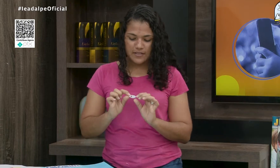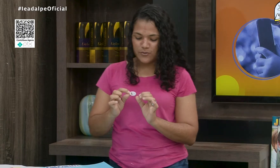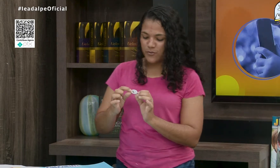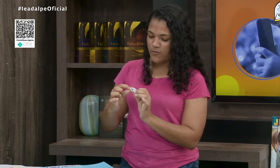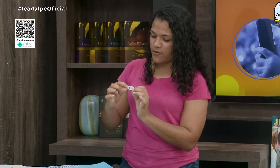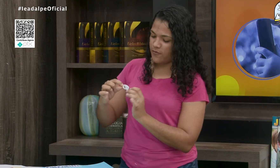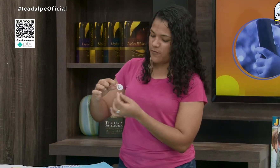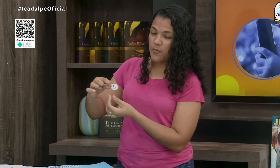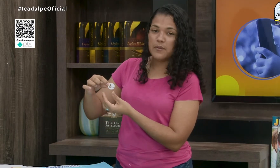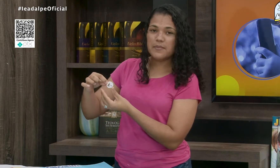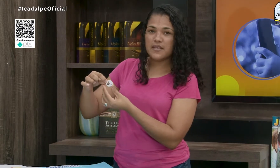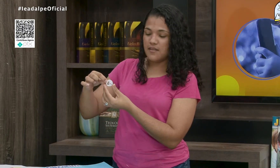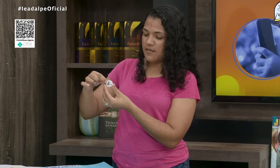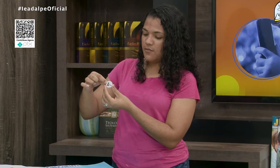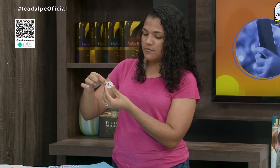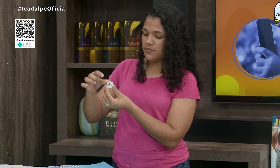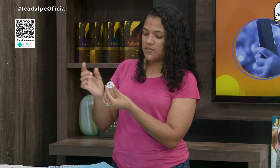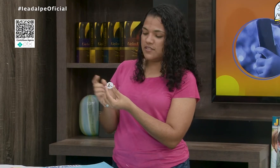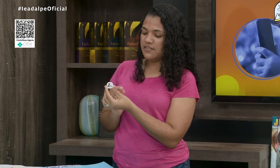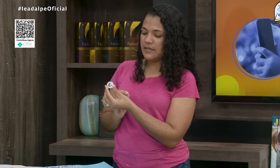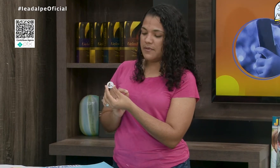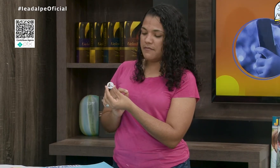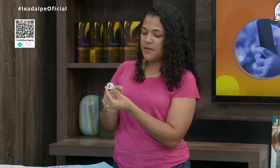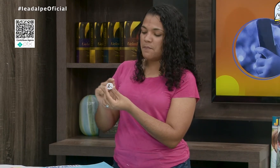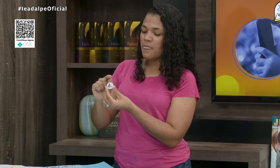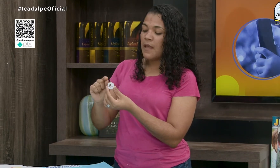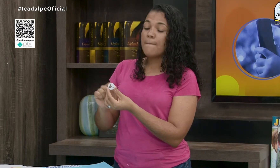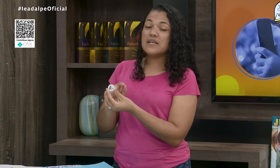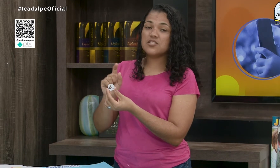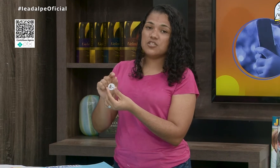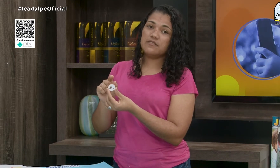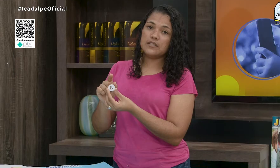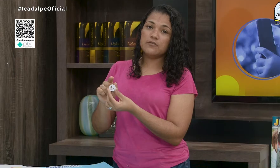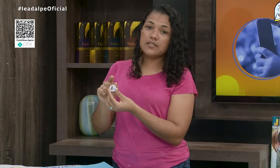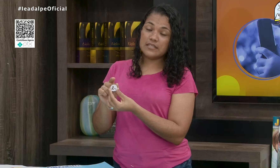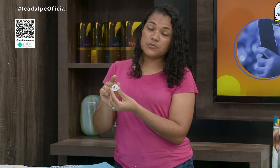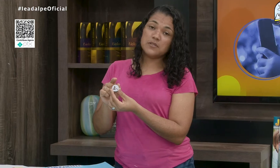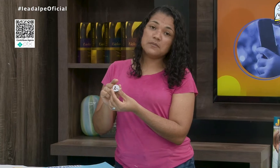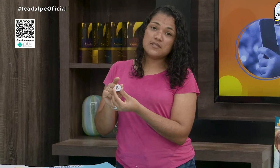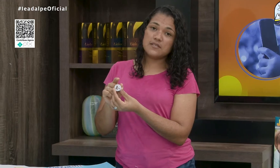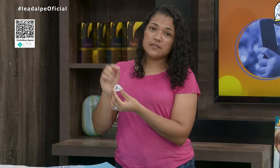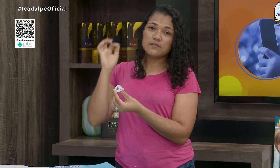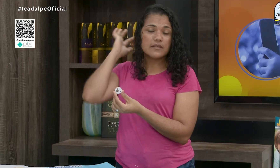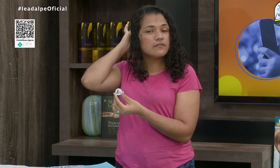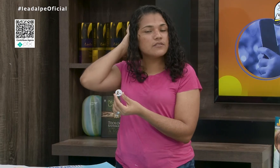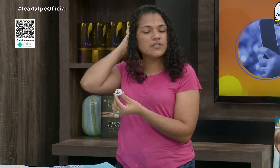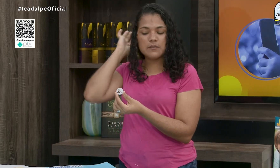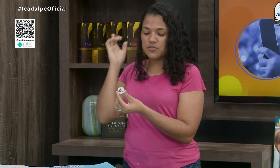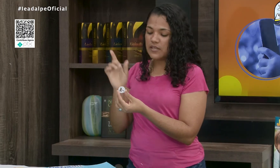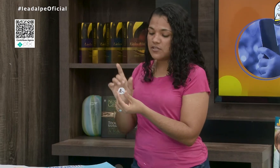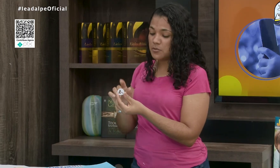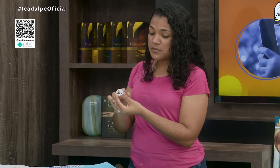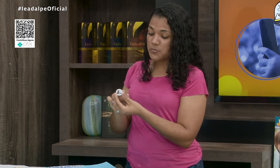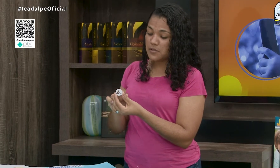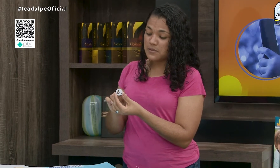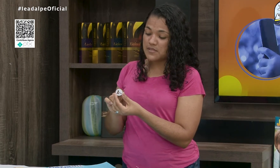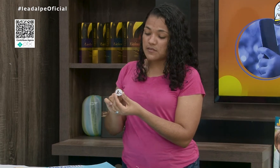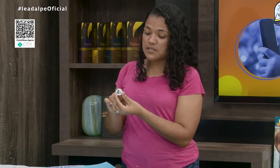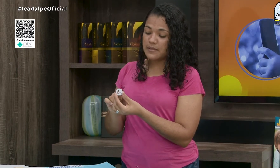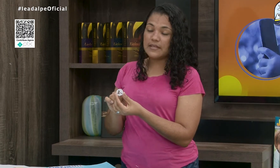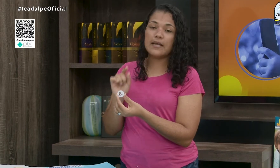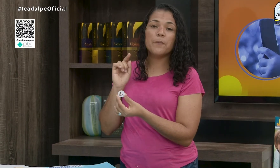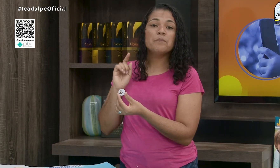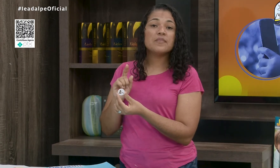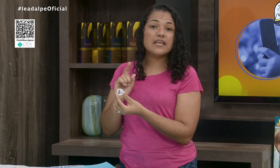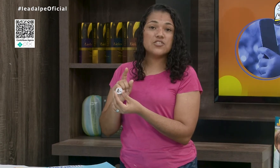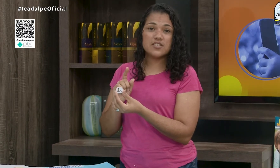Eu acredito, ó, ficou bem pequenininho, não sei se vai dar para ver, mas eu vou estar disponibilizando, iremos estar disponibilizando